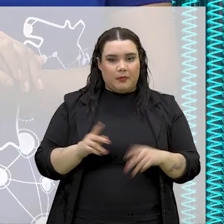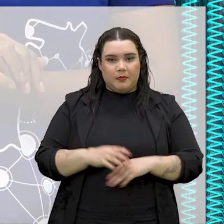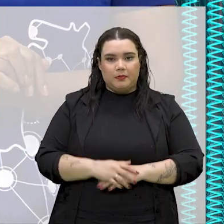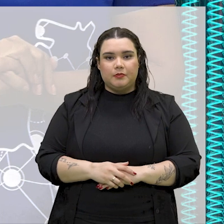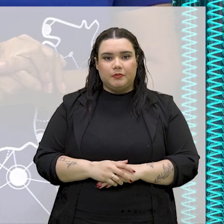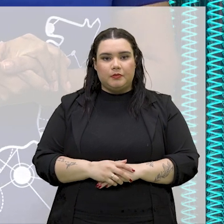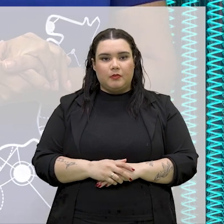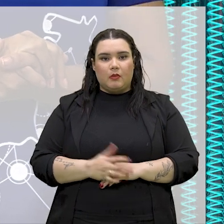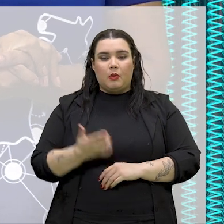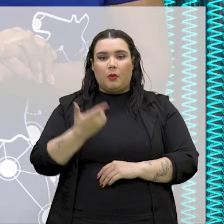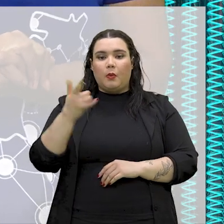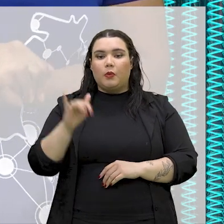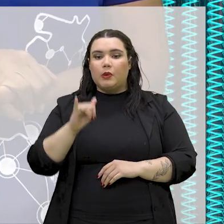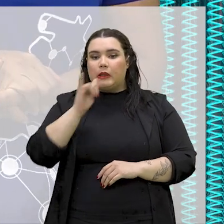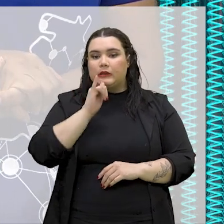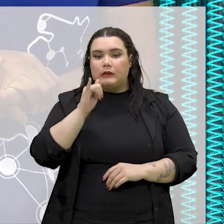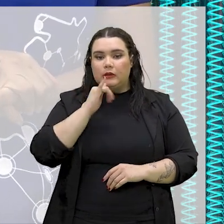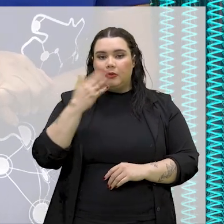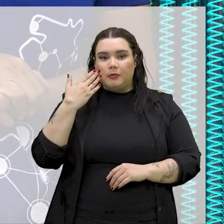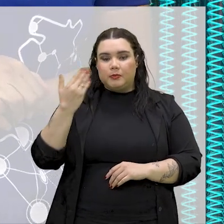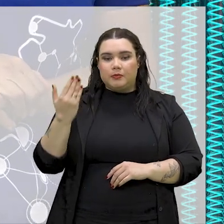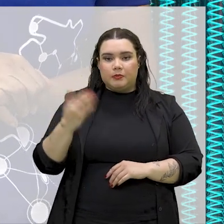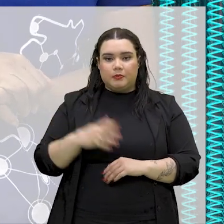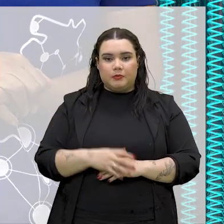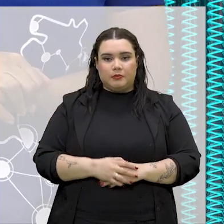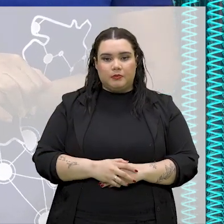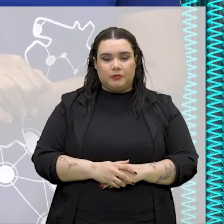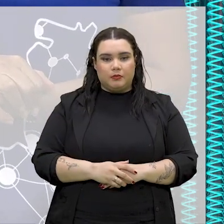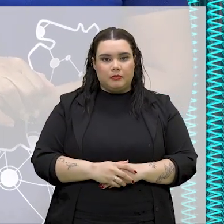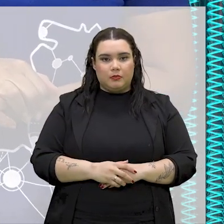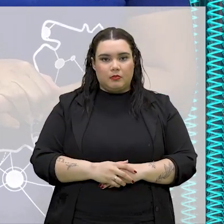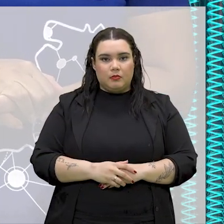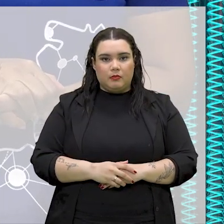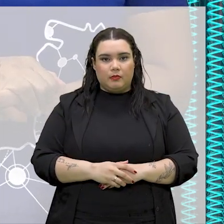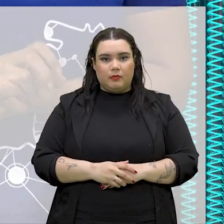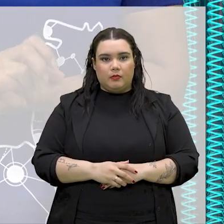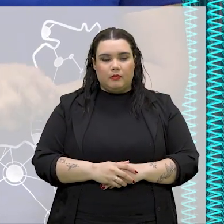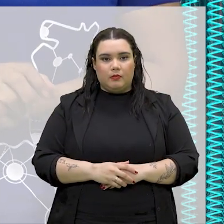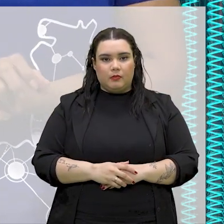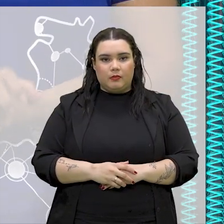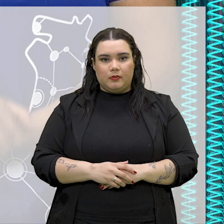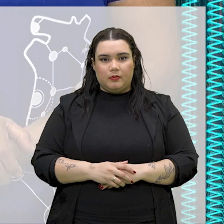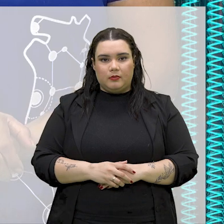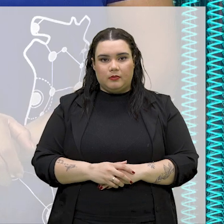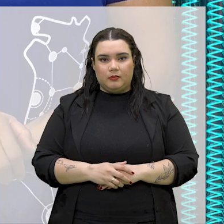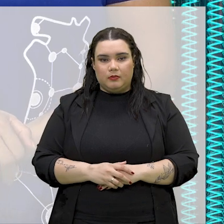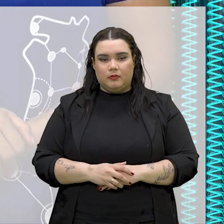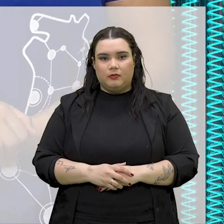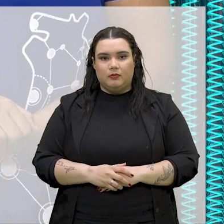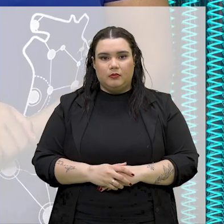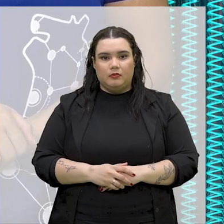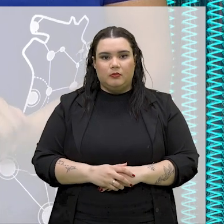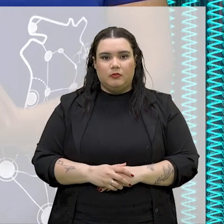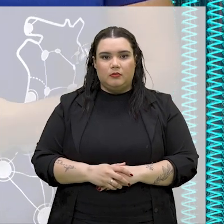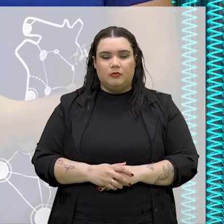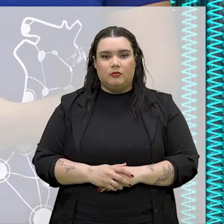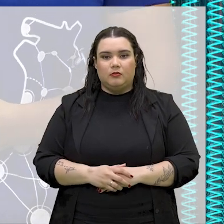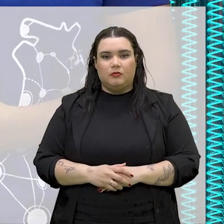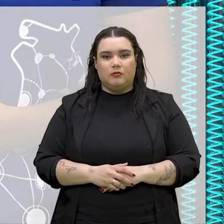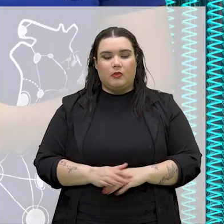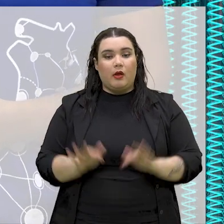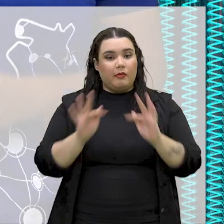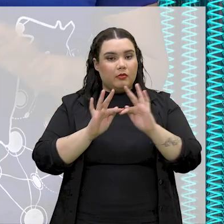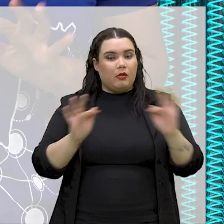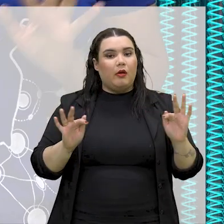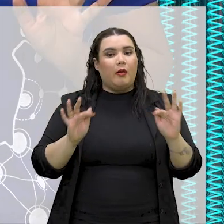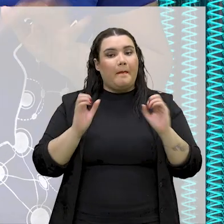Temos ainda mais exemplos. It can get cold there at night, so take a jacket. Vejam,